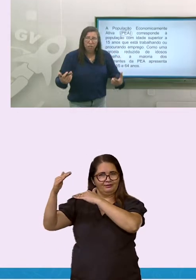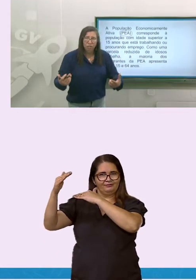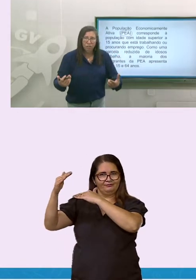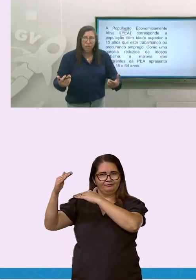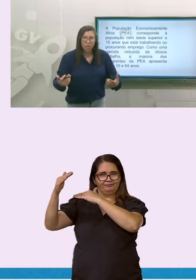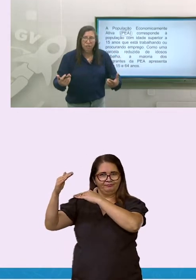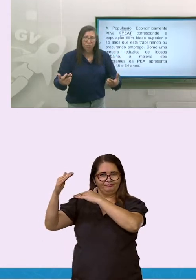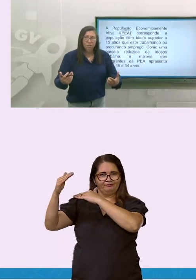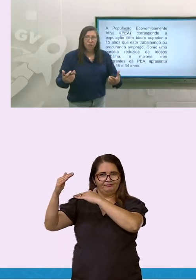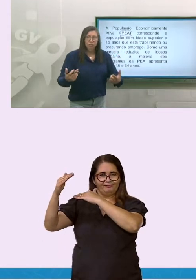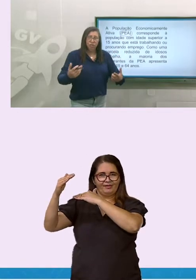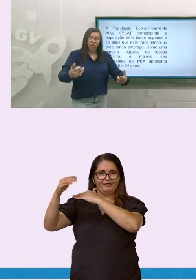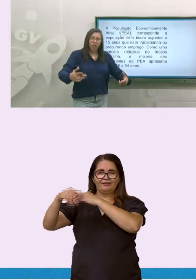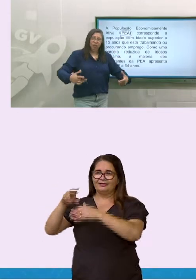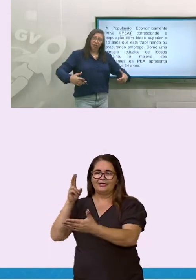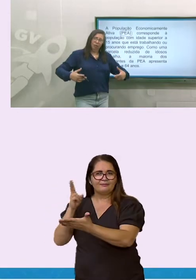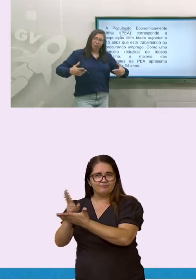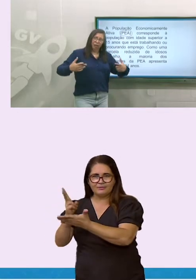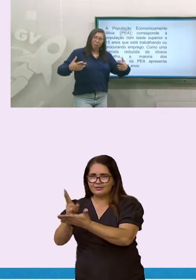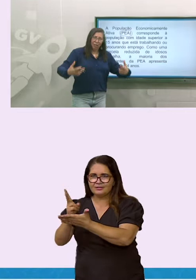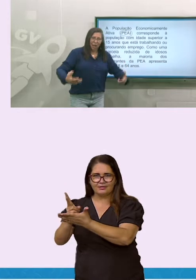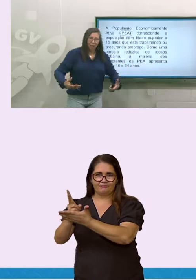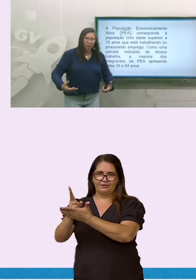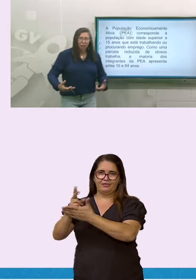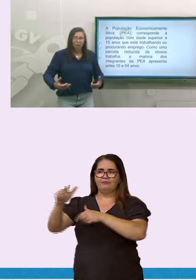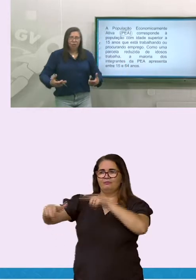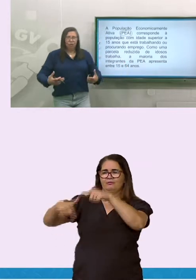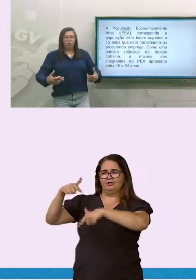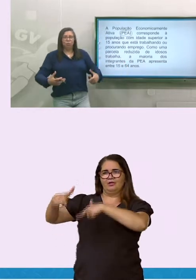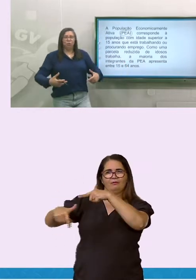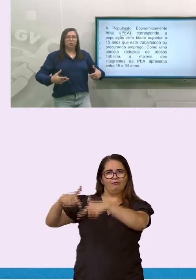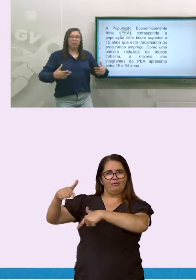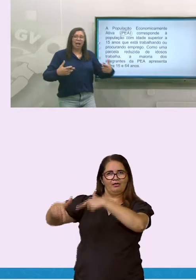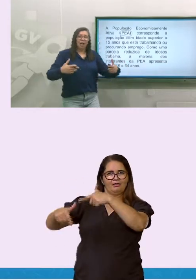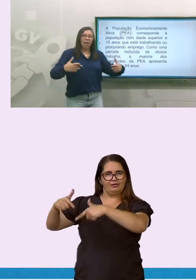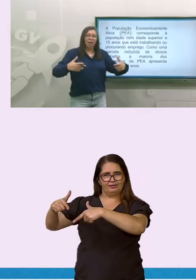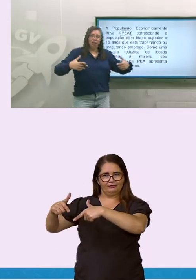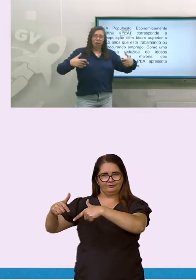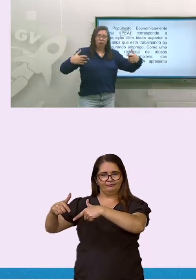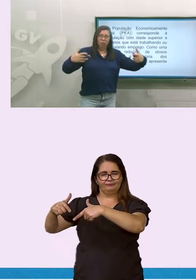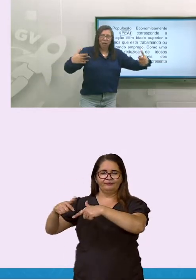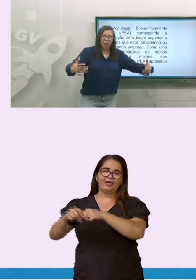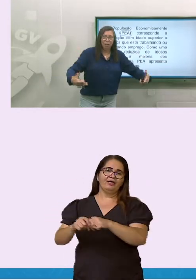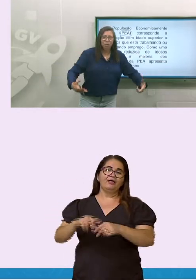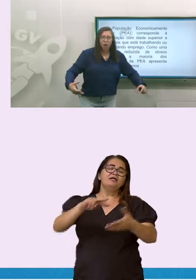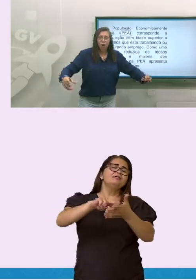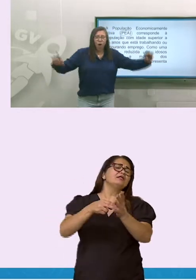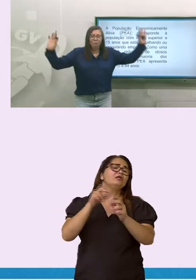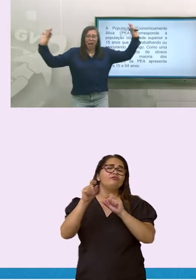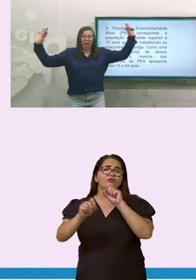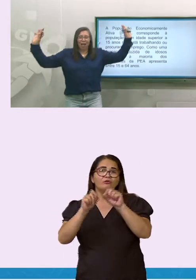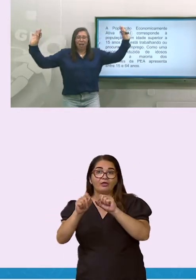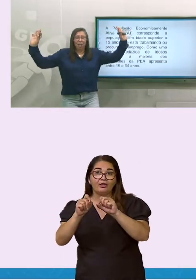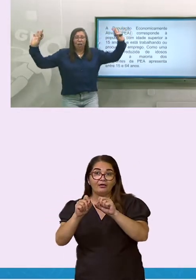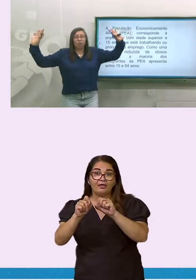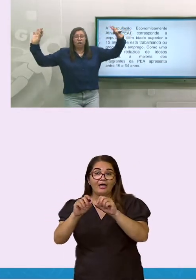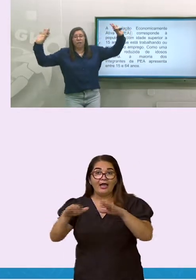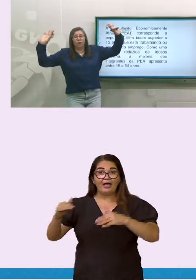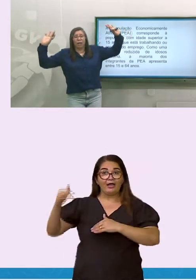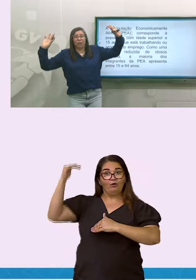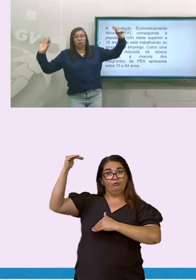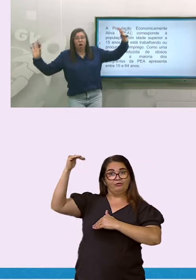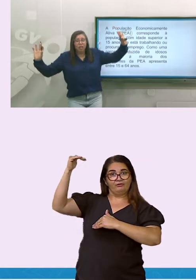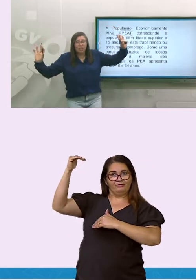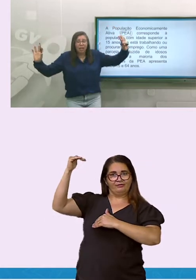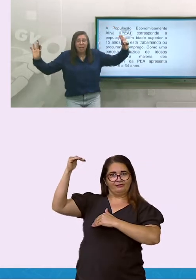idade de trabalhar, de buscar um trabalho. Oba! Eu só